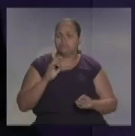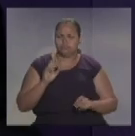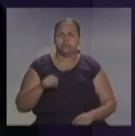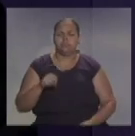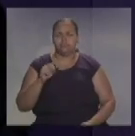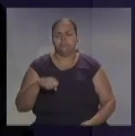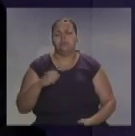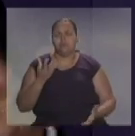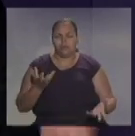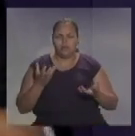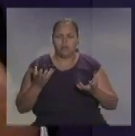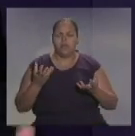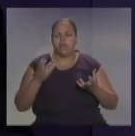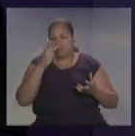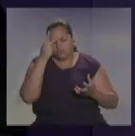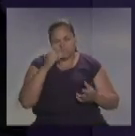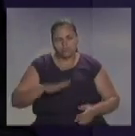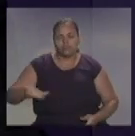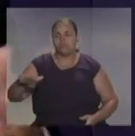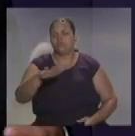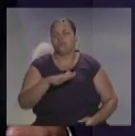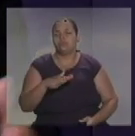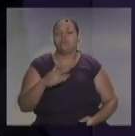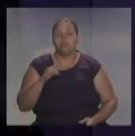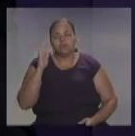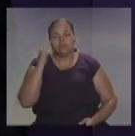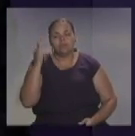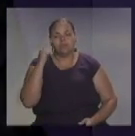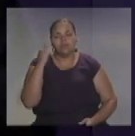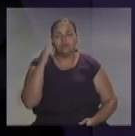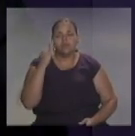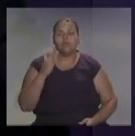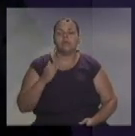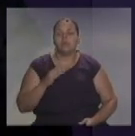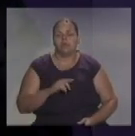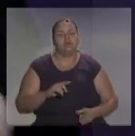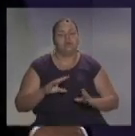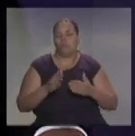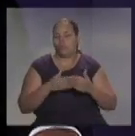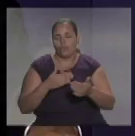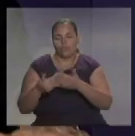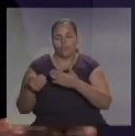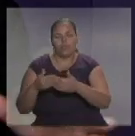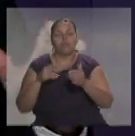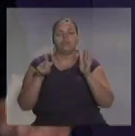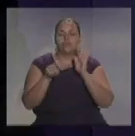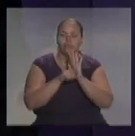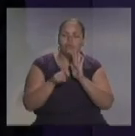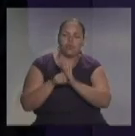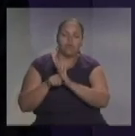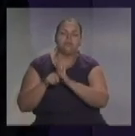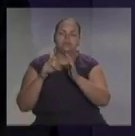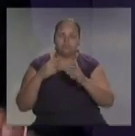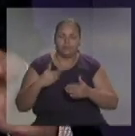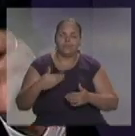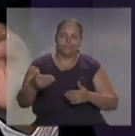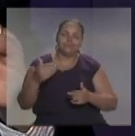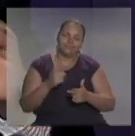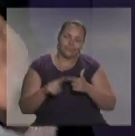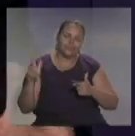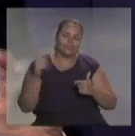falamos sim. Né? A gente quer uma geração que possa entender que qualquer droga traz transtornos,